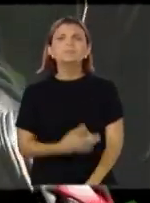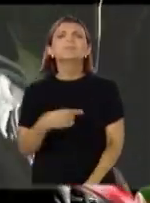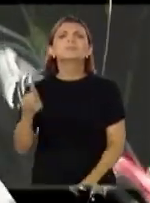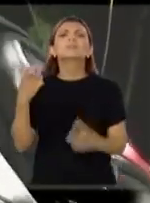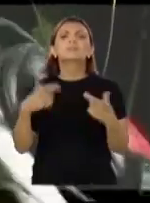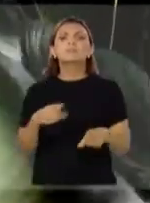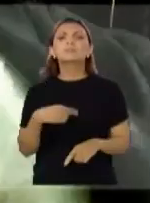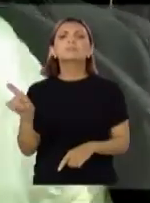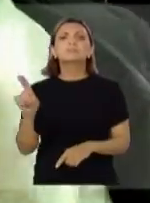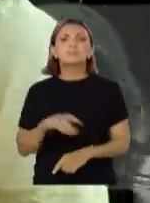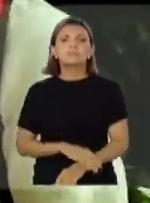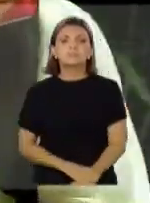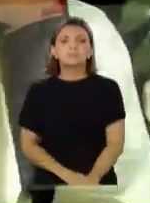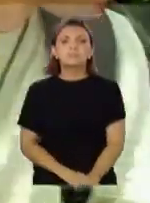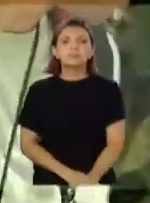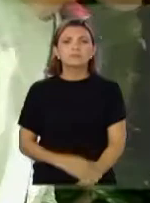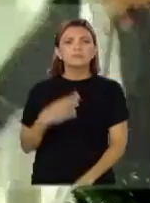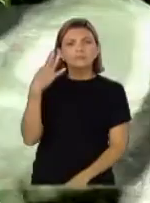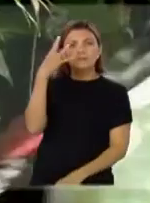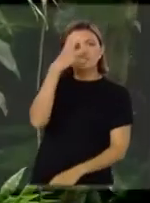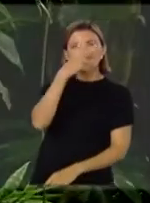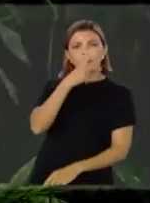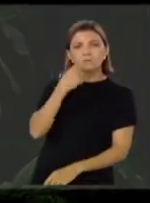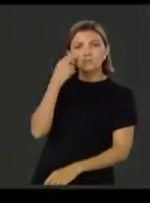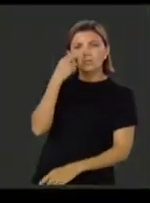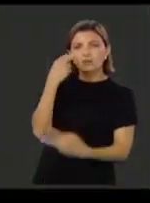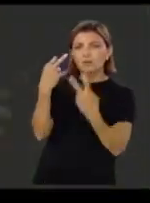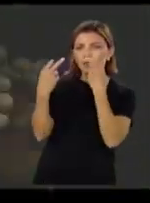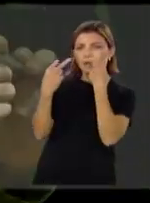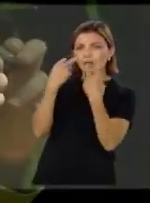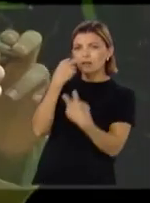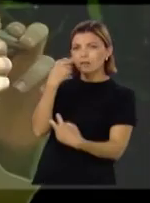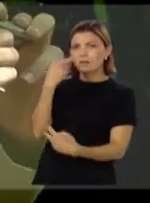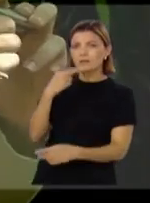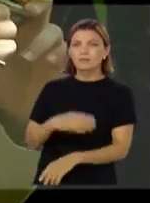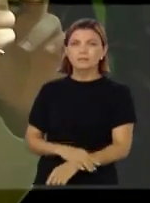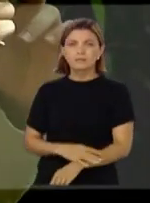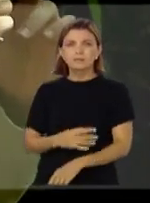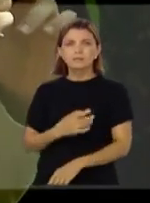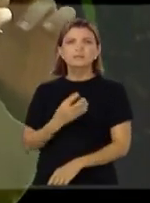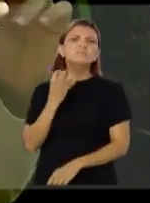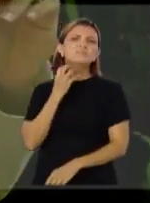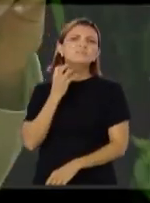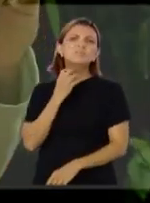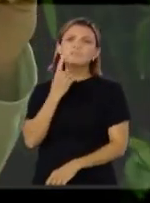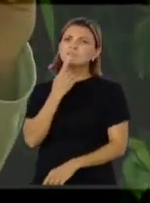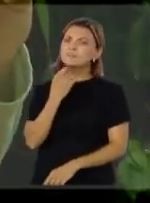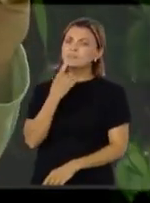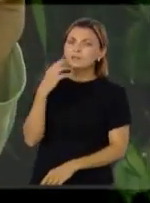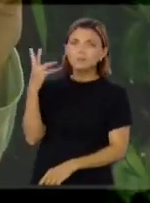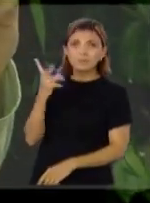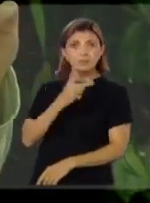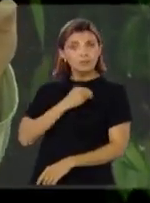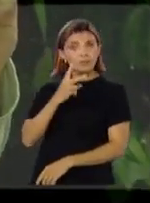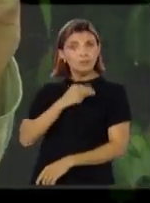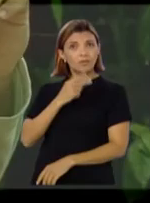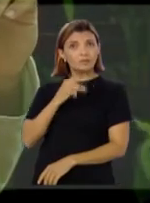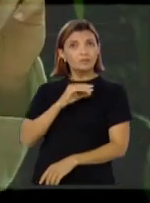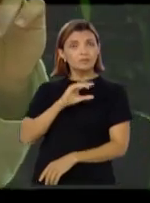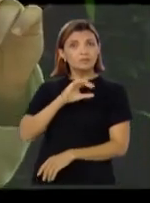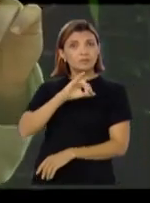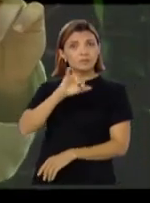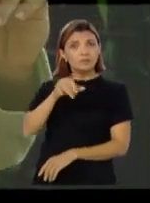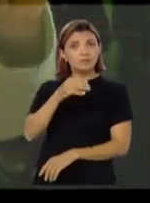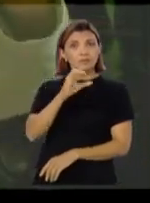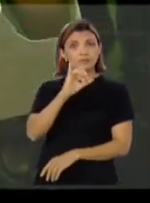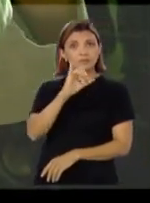fica aqui mas onde você vai já vem que olhar poderoso papo